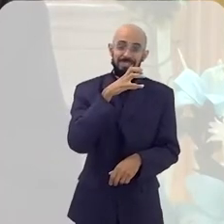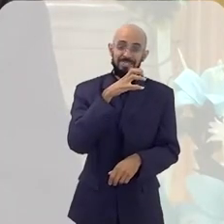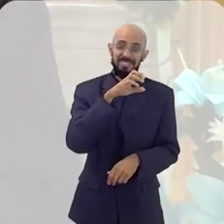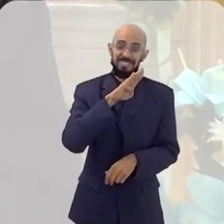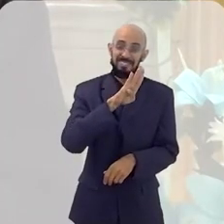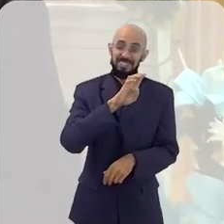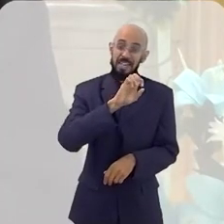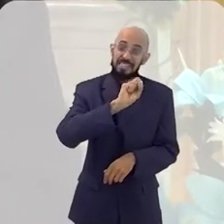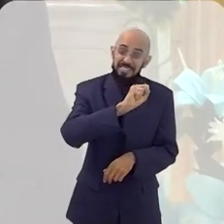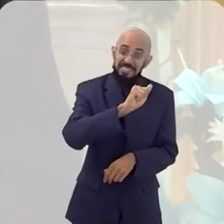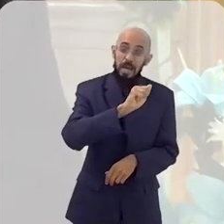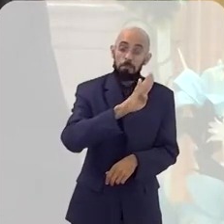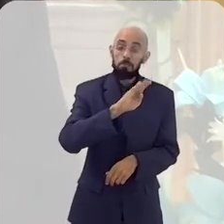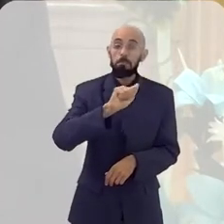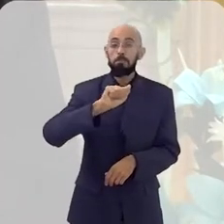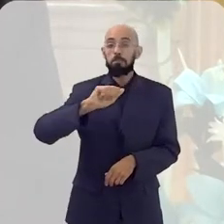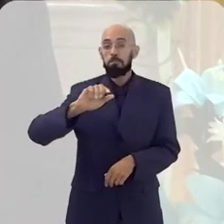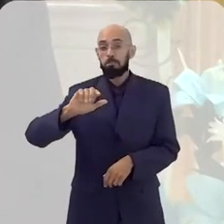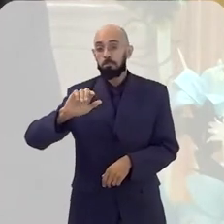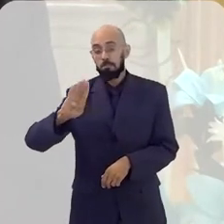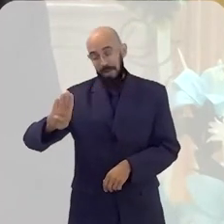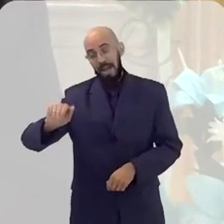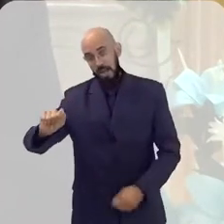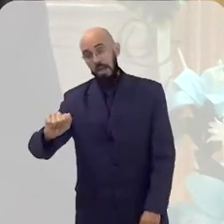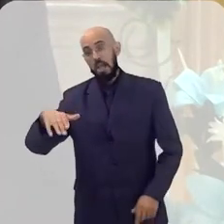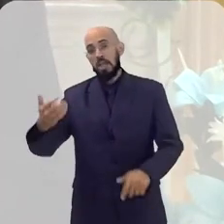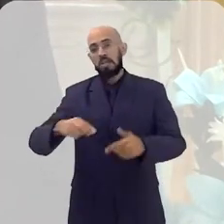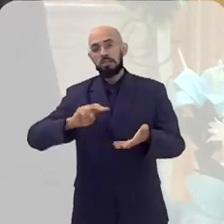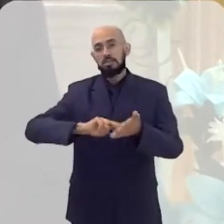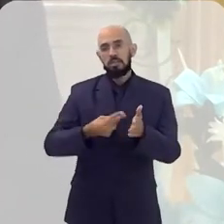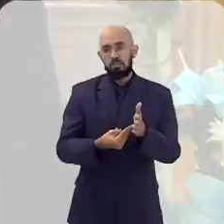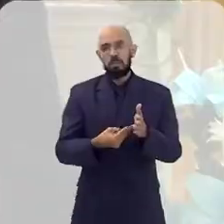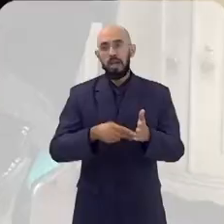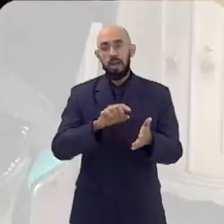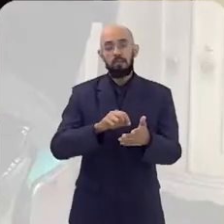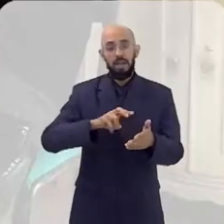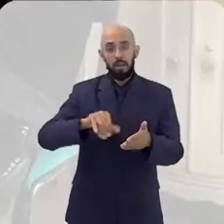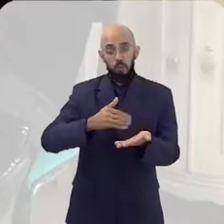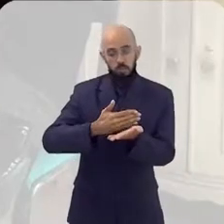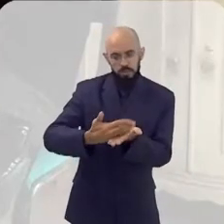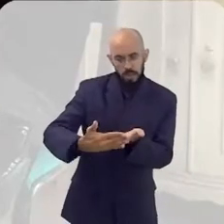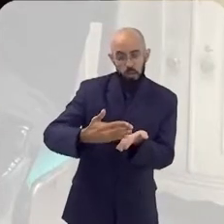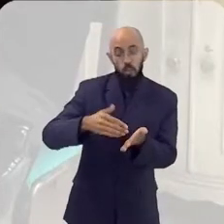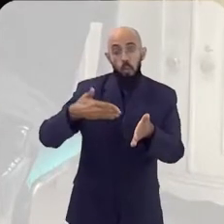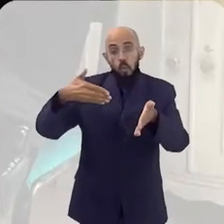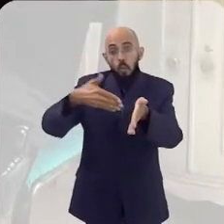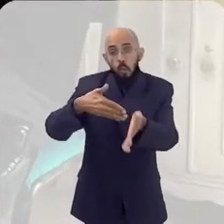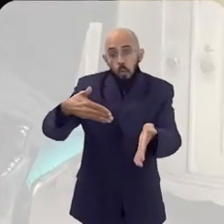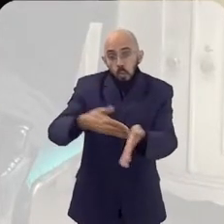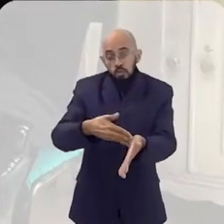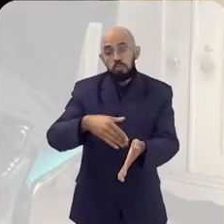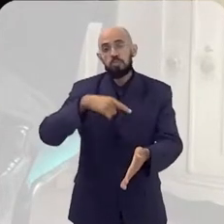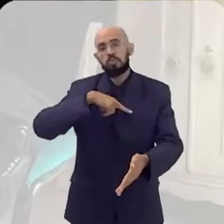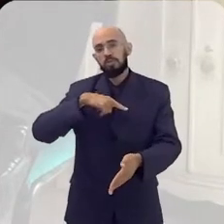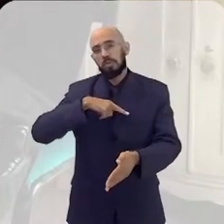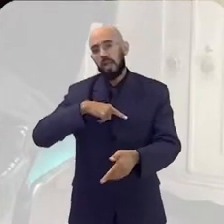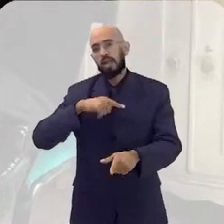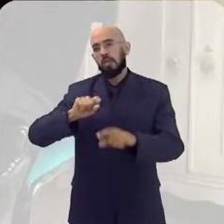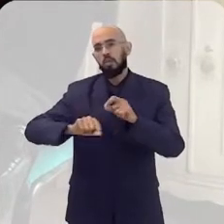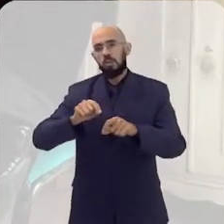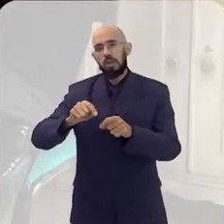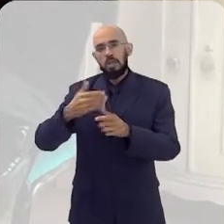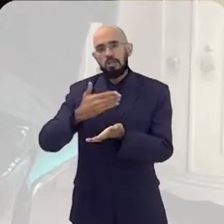apresentada às divindades daquele sabá. Então, ela está sendo iniciada em cada sabá. No último ritual, tem